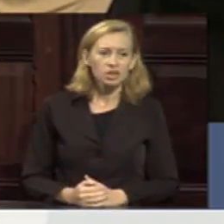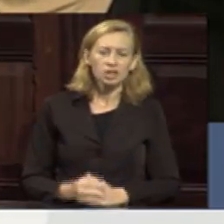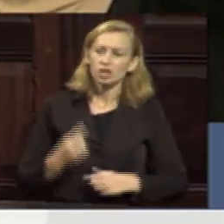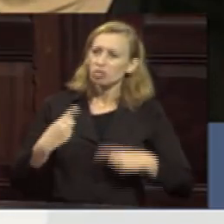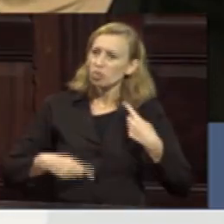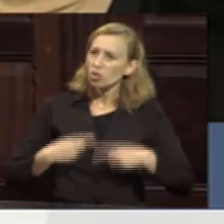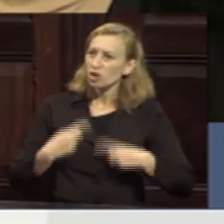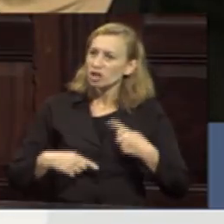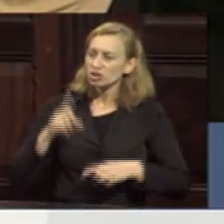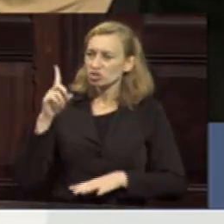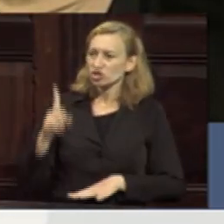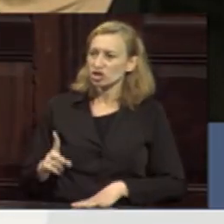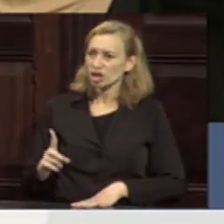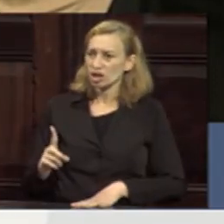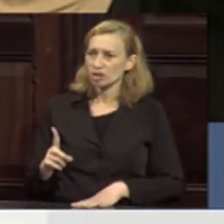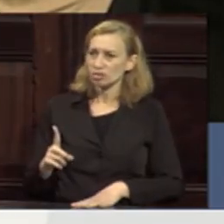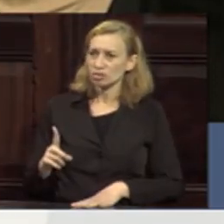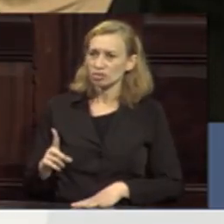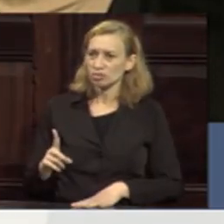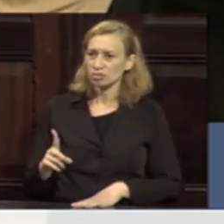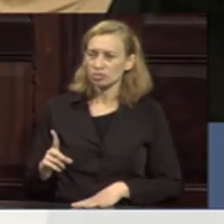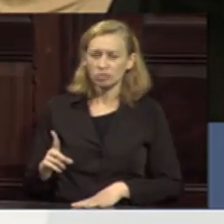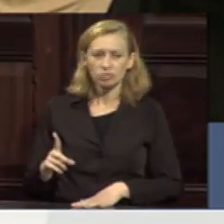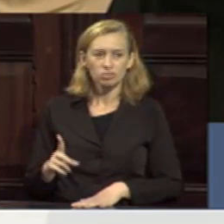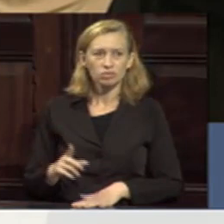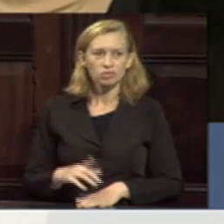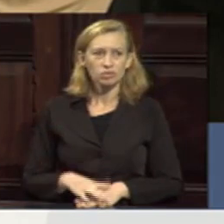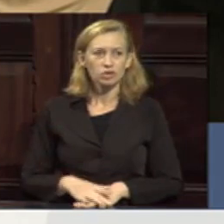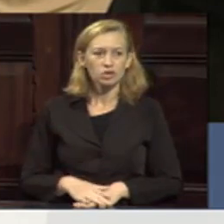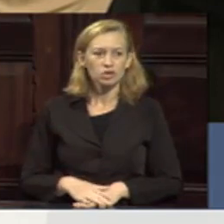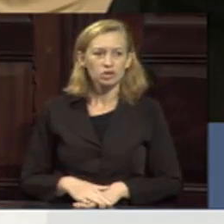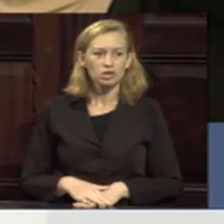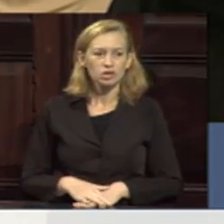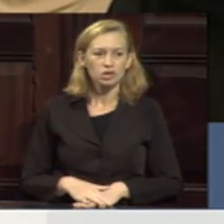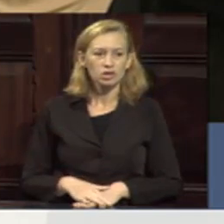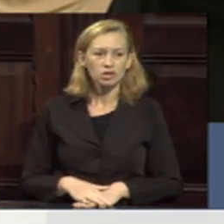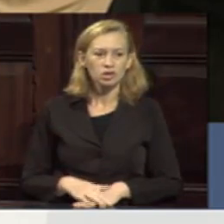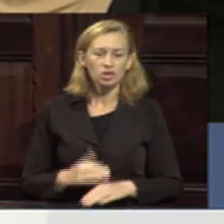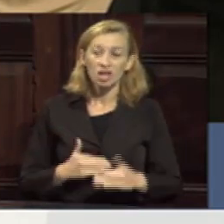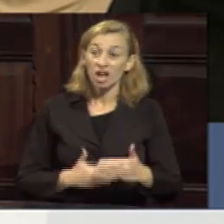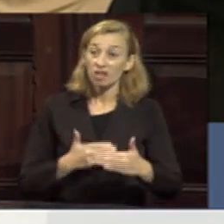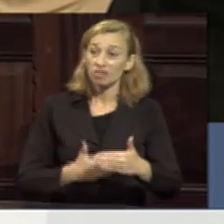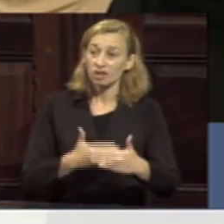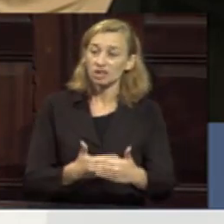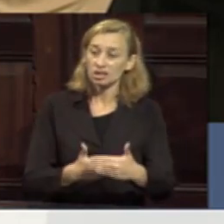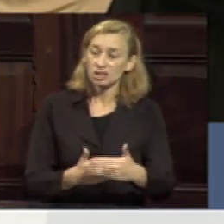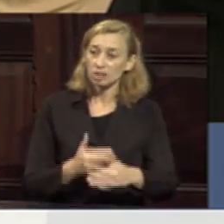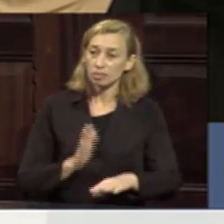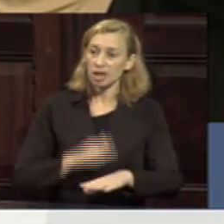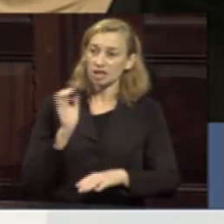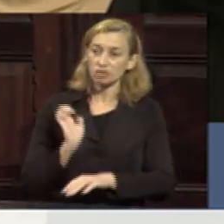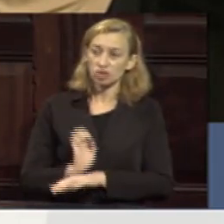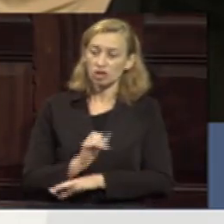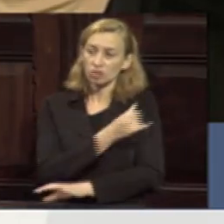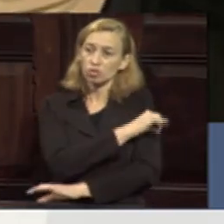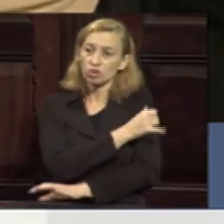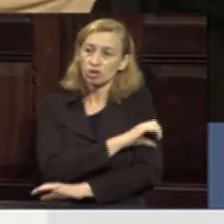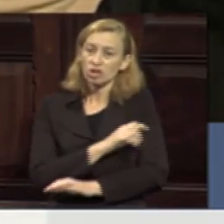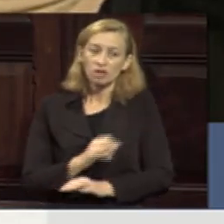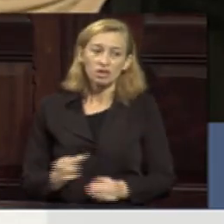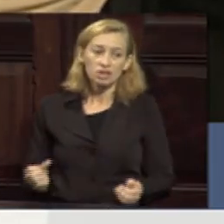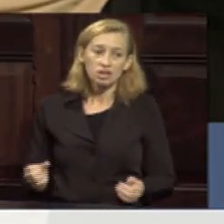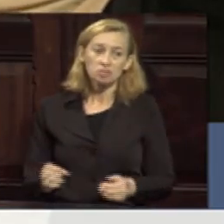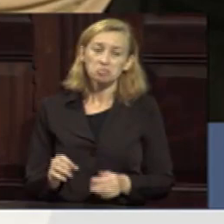de direita radical, que infelizmente avança nesse estado do Rio de Janeiro e vai causar muito